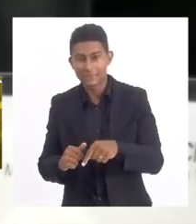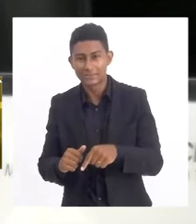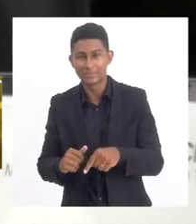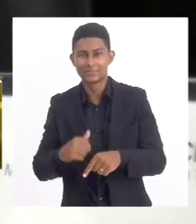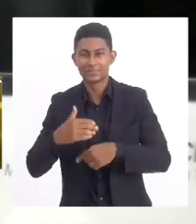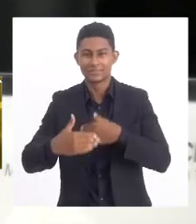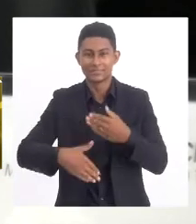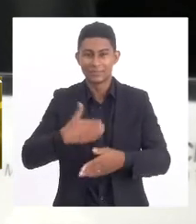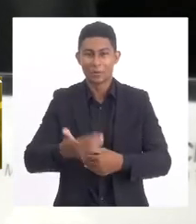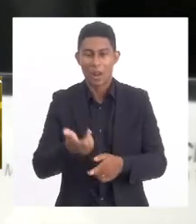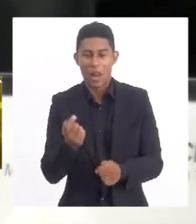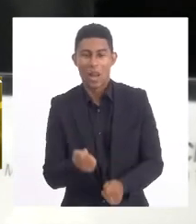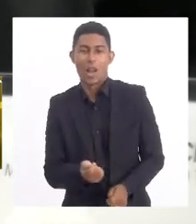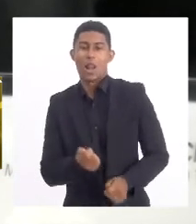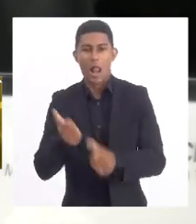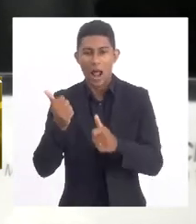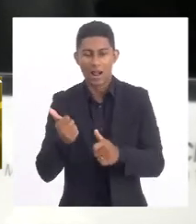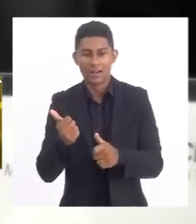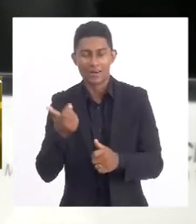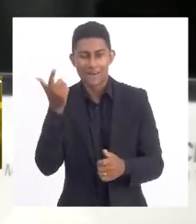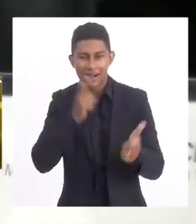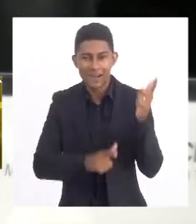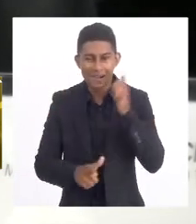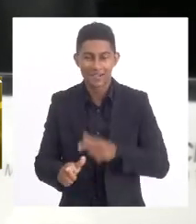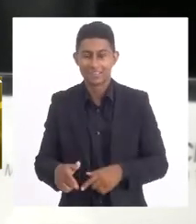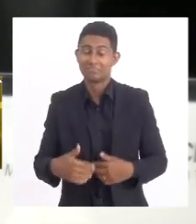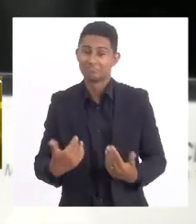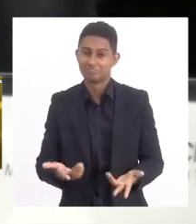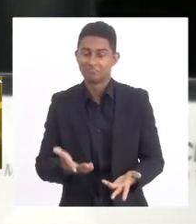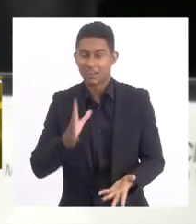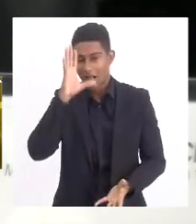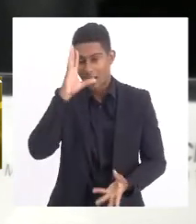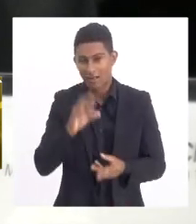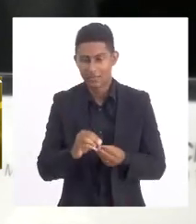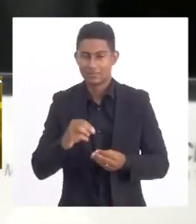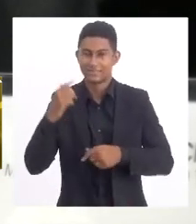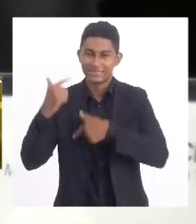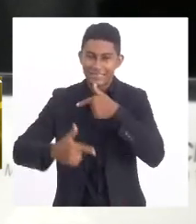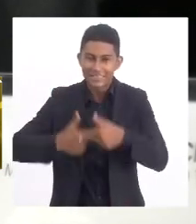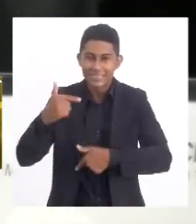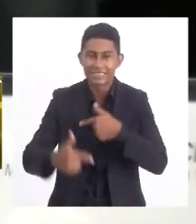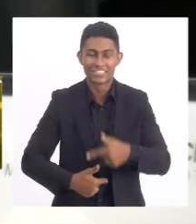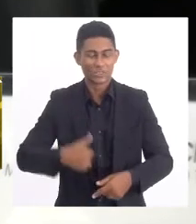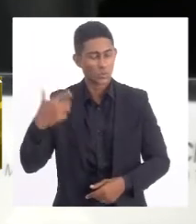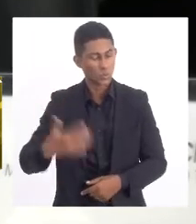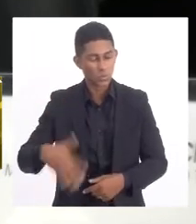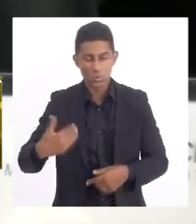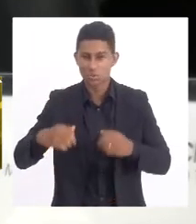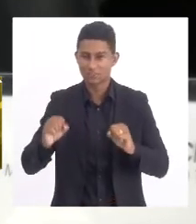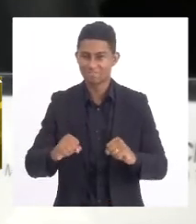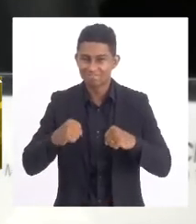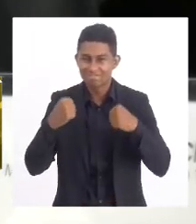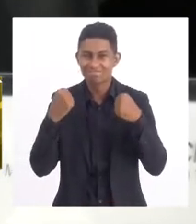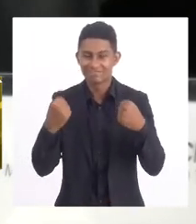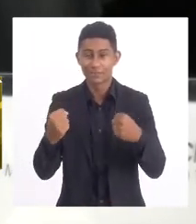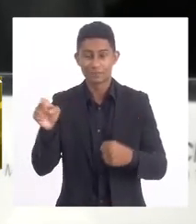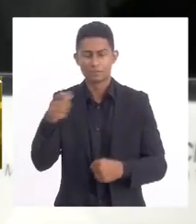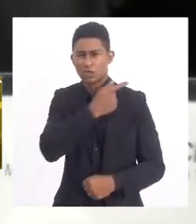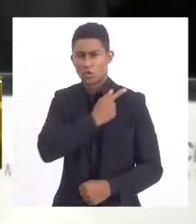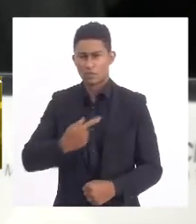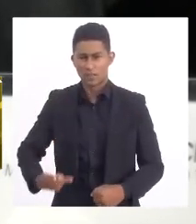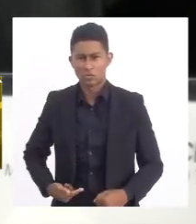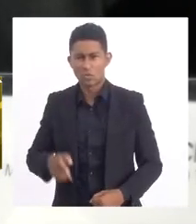nosso Réveillon que teve ocupação recorde tão trabalho com muito afinco Governador no por um um